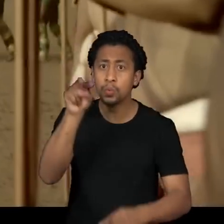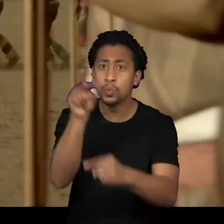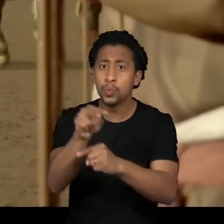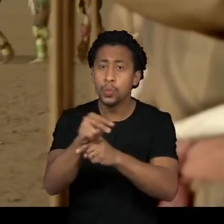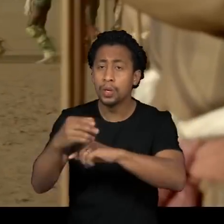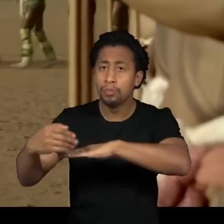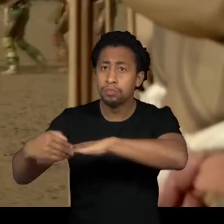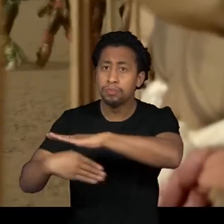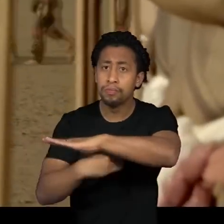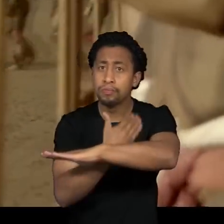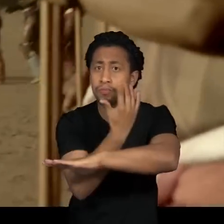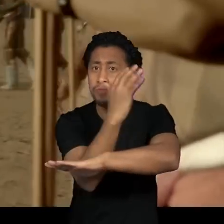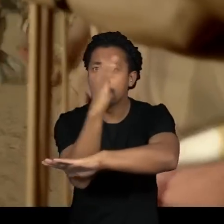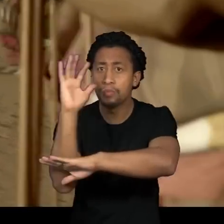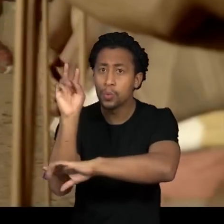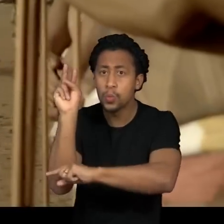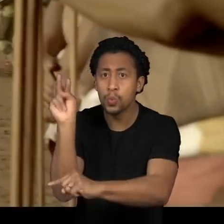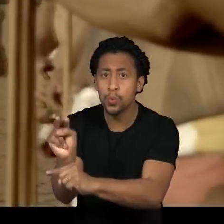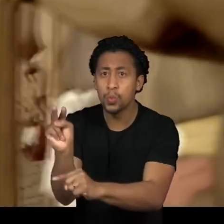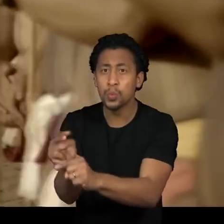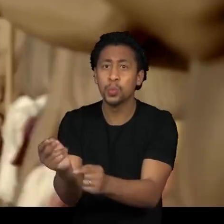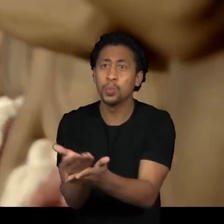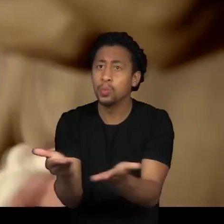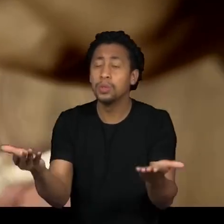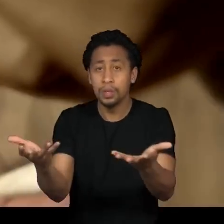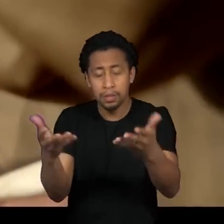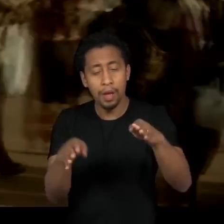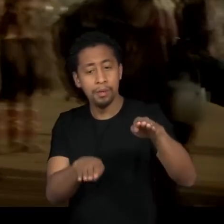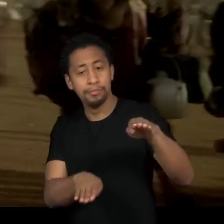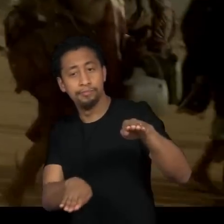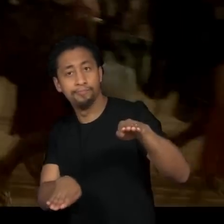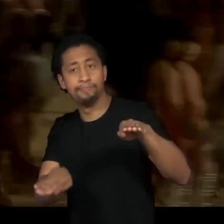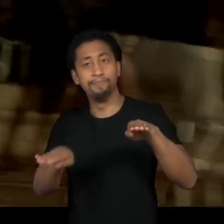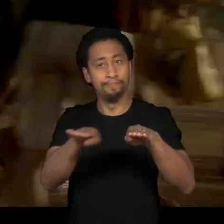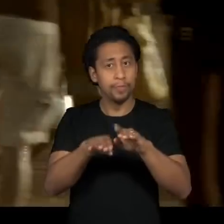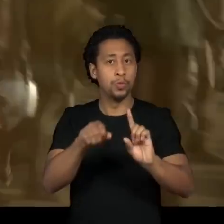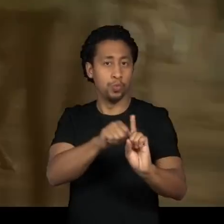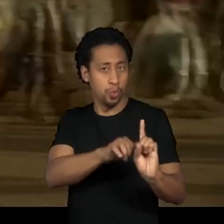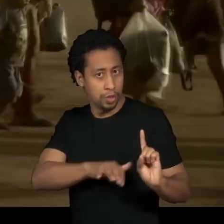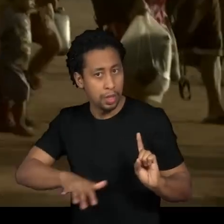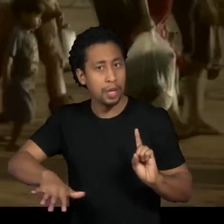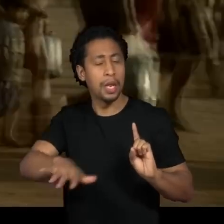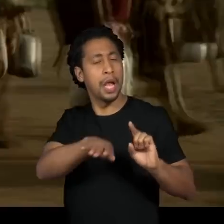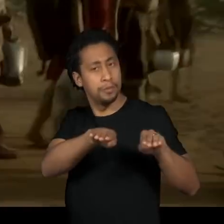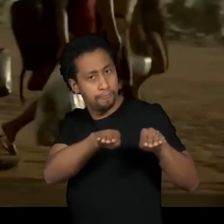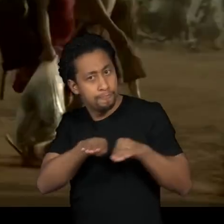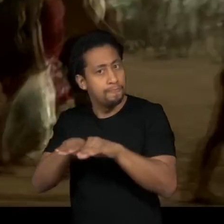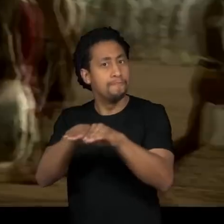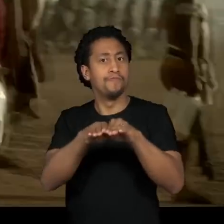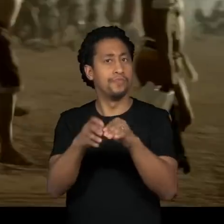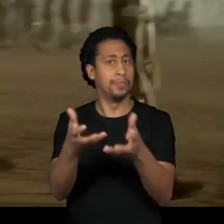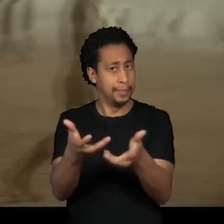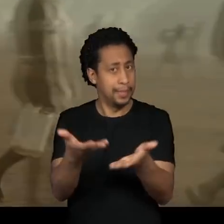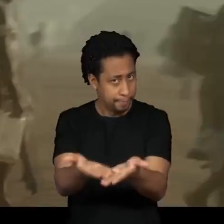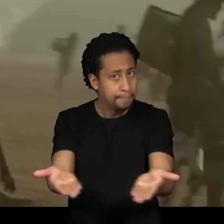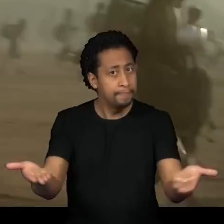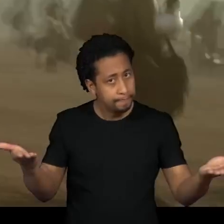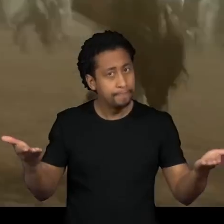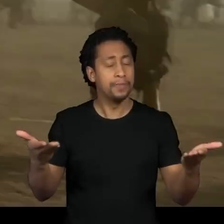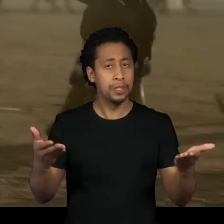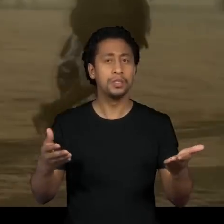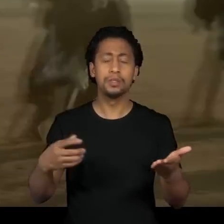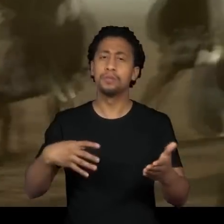biodiversidade, de possibilidades de relações mais igualitárias entre as pessoas, de sociedades sem desigualdade, né? De um nível